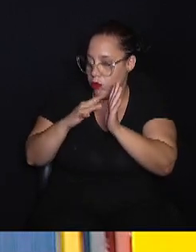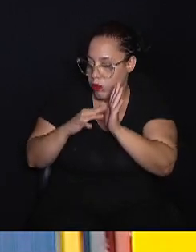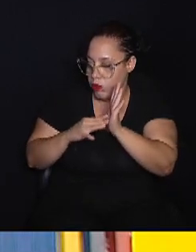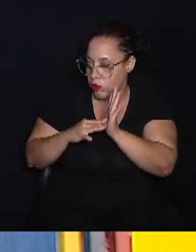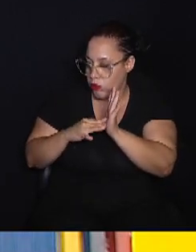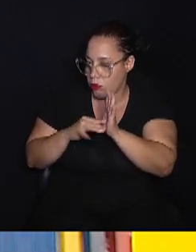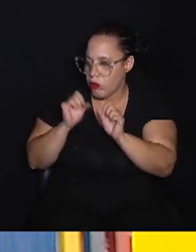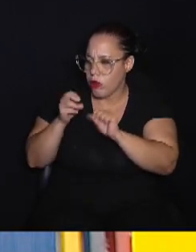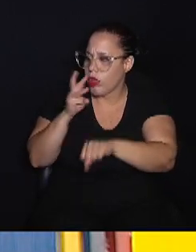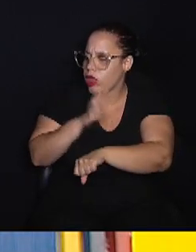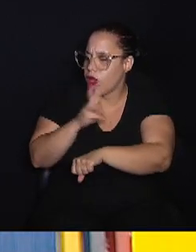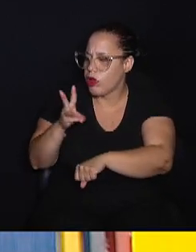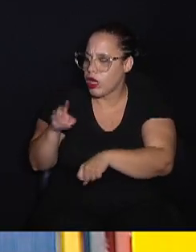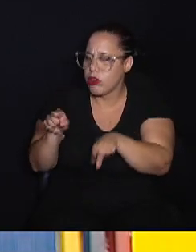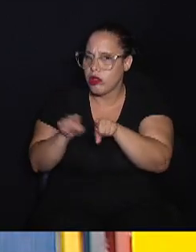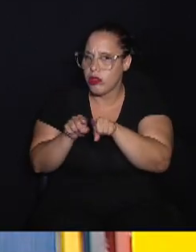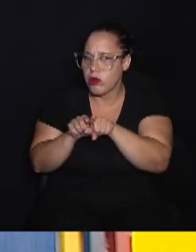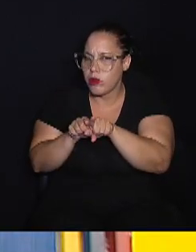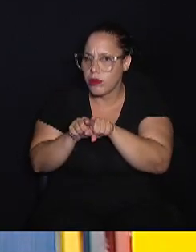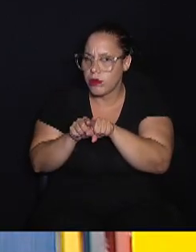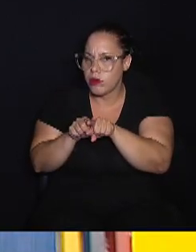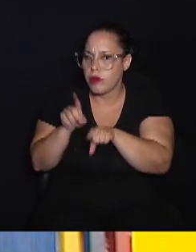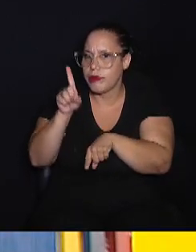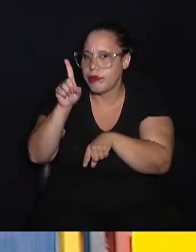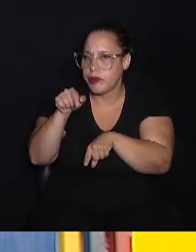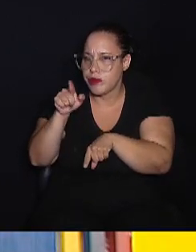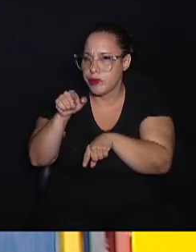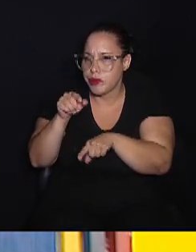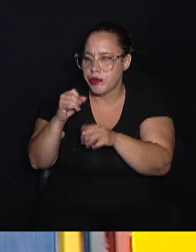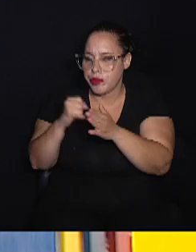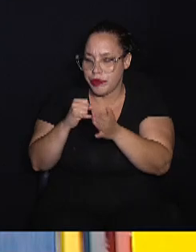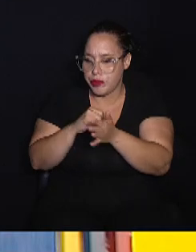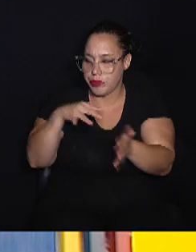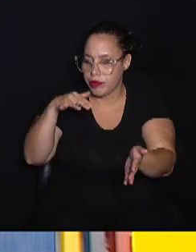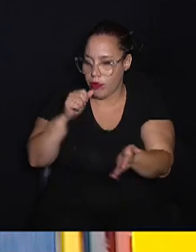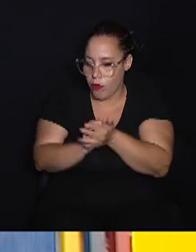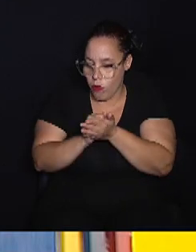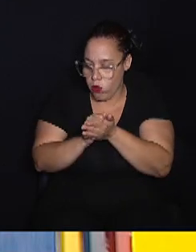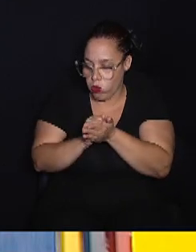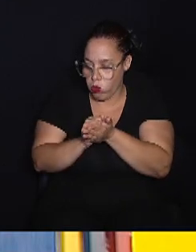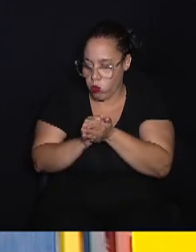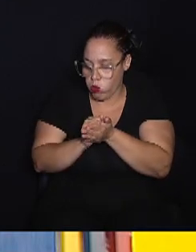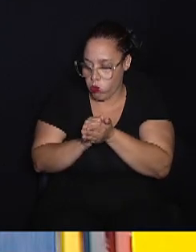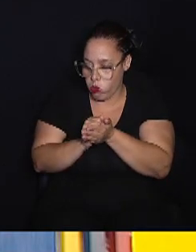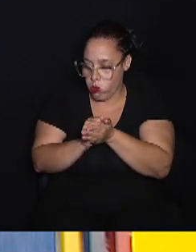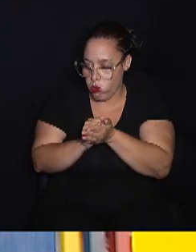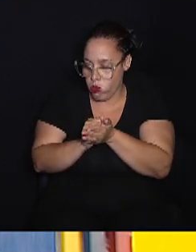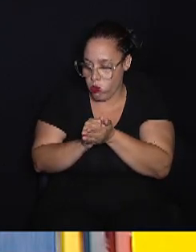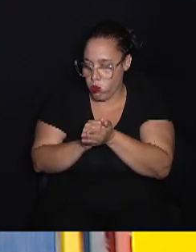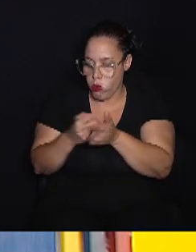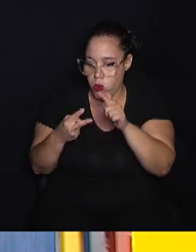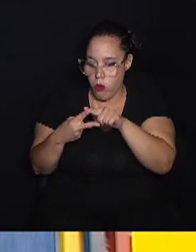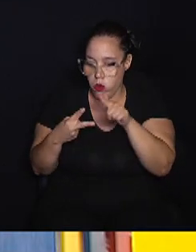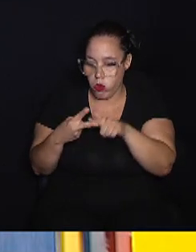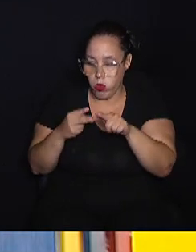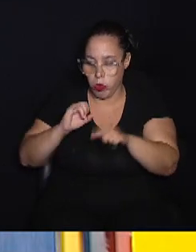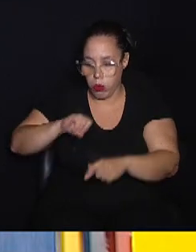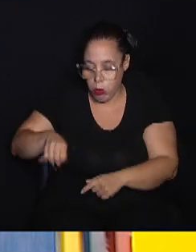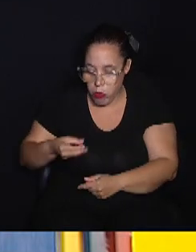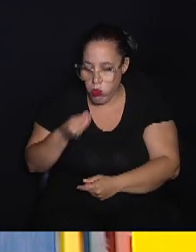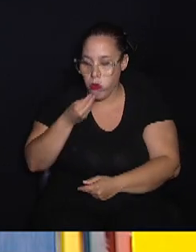tem um tem um site também tem um endereço é a a assim como o cadastro e ele traz duas oportunidades de fazer